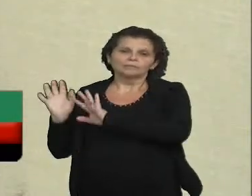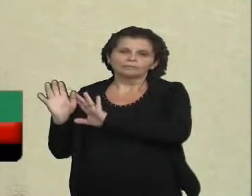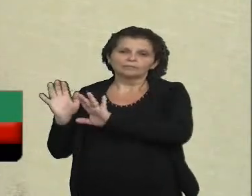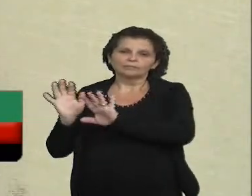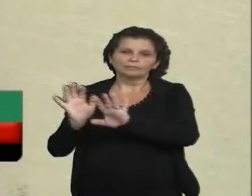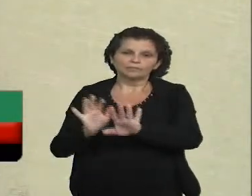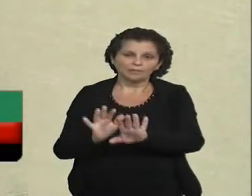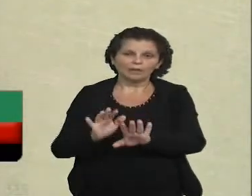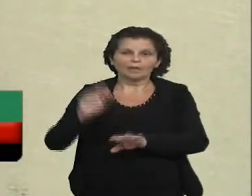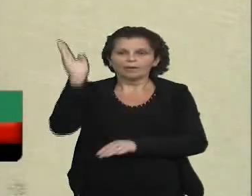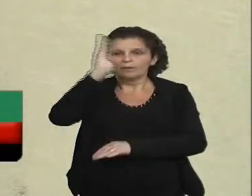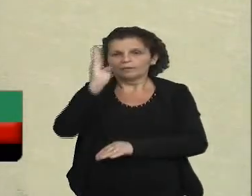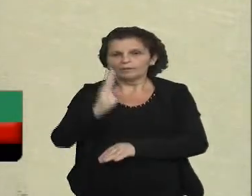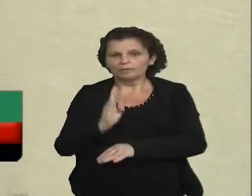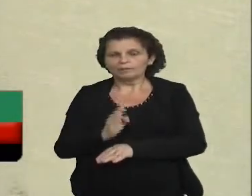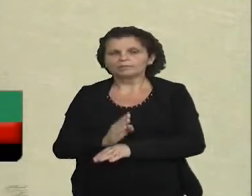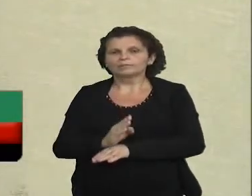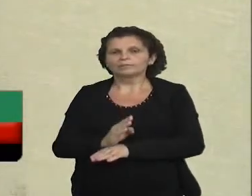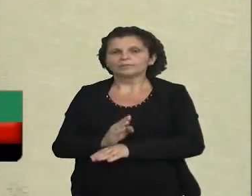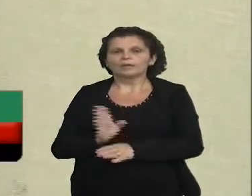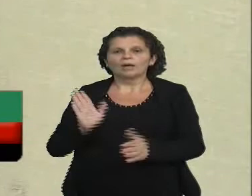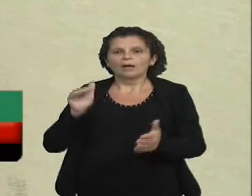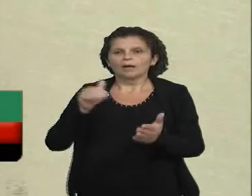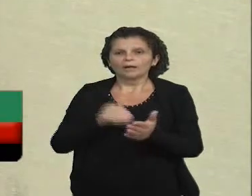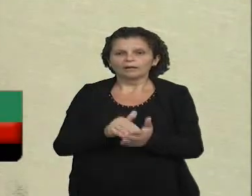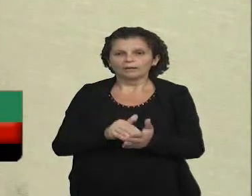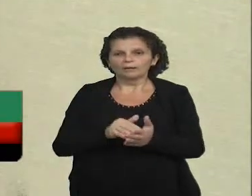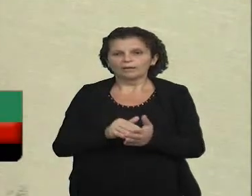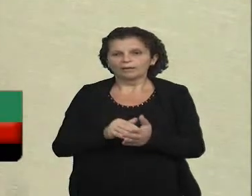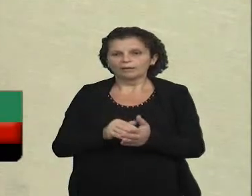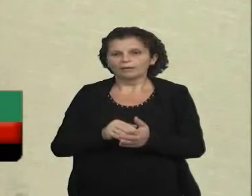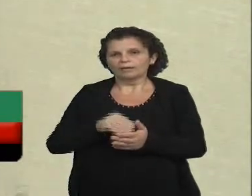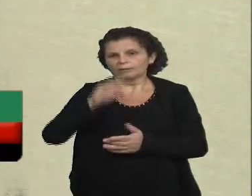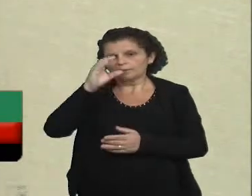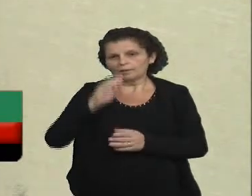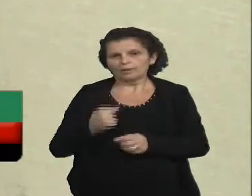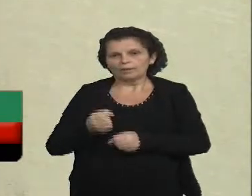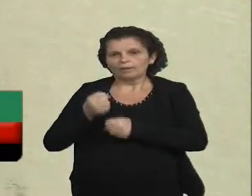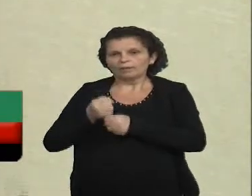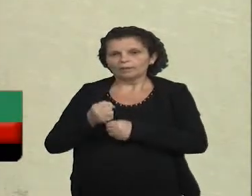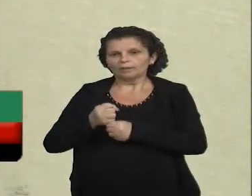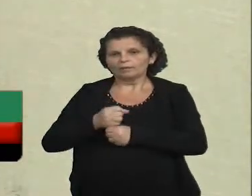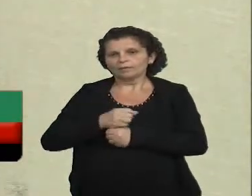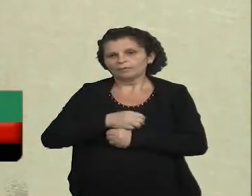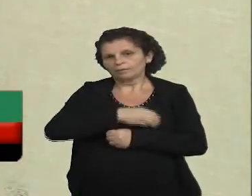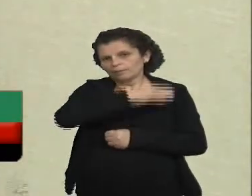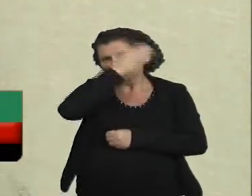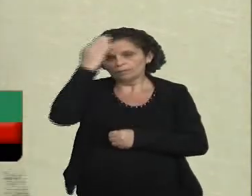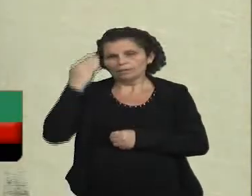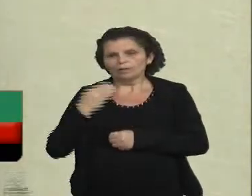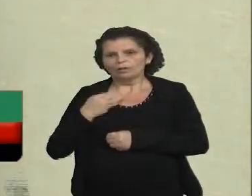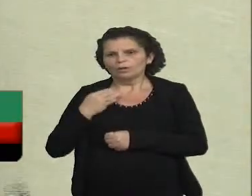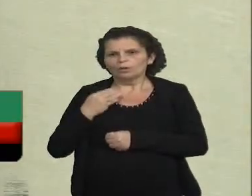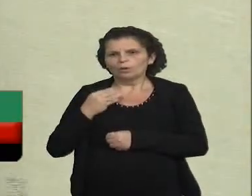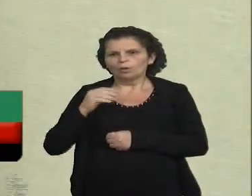no Brasil para uma peregrinação até a cidade de Aparecida, carregando a imagem de Nossa Senhora de Luján.